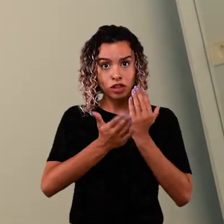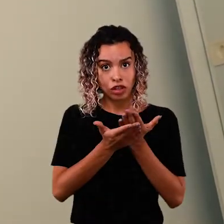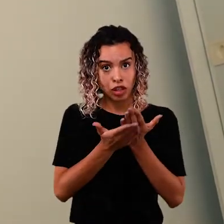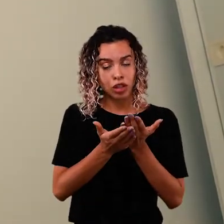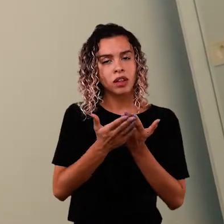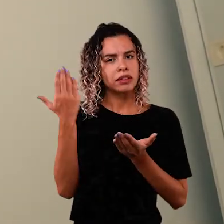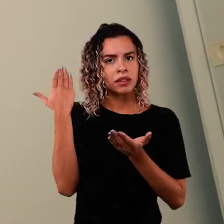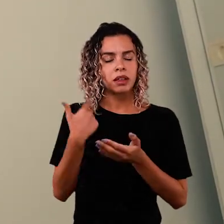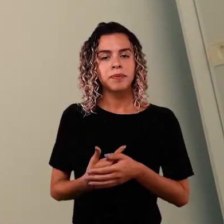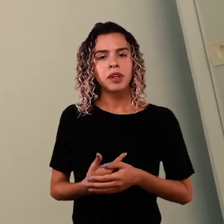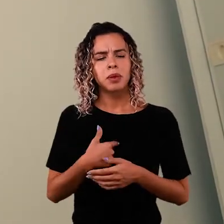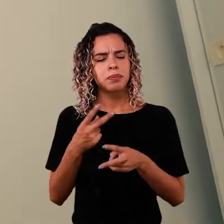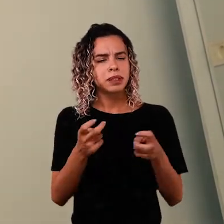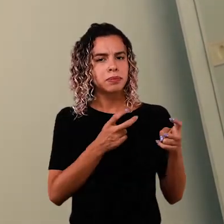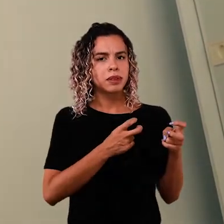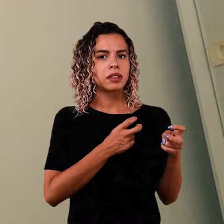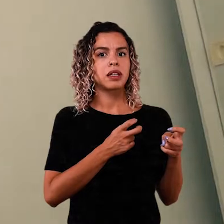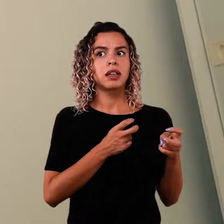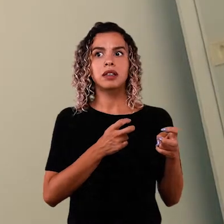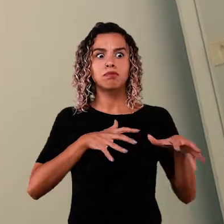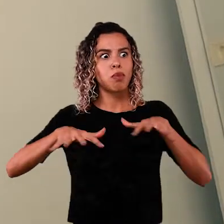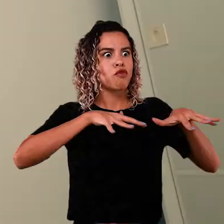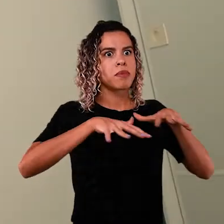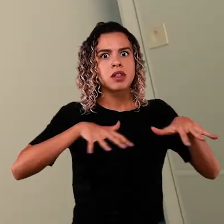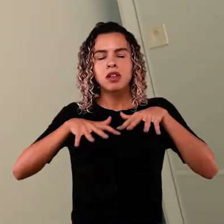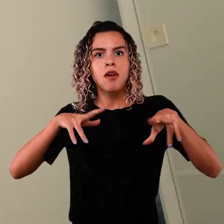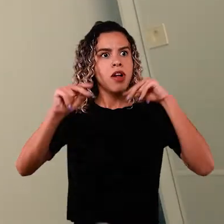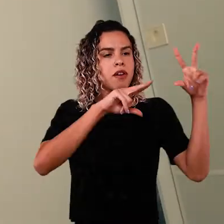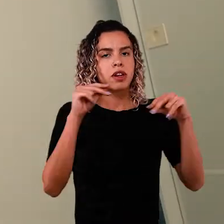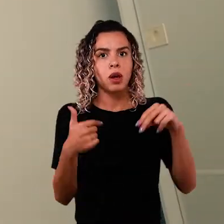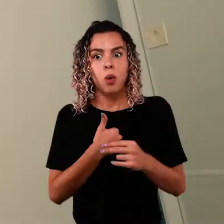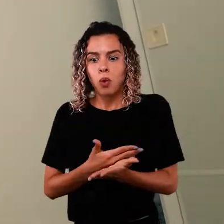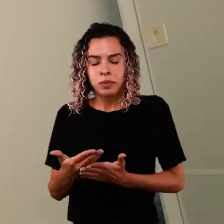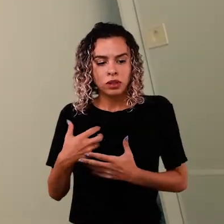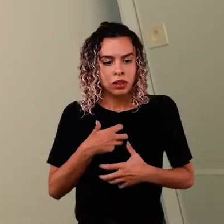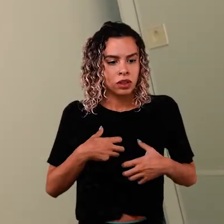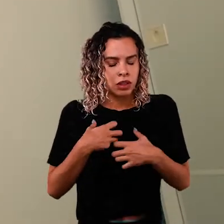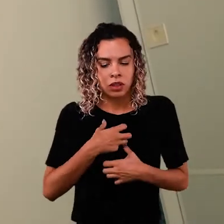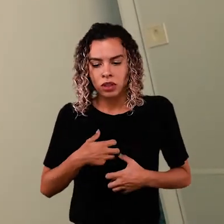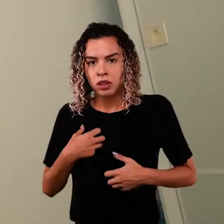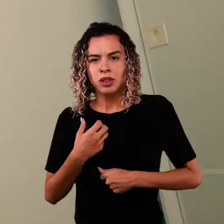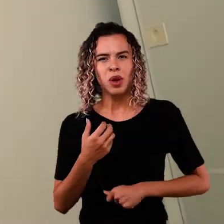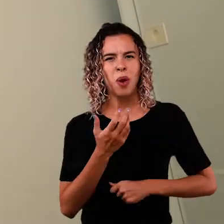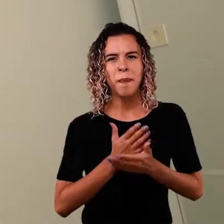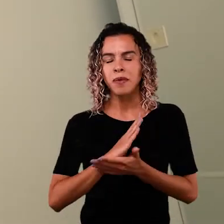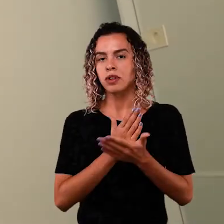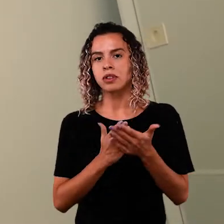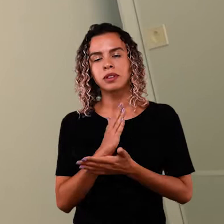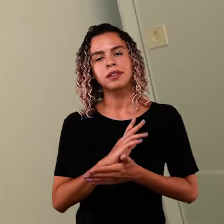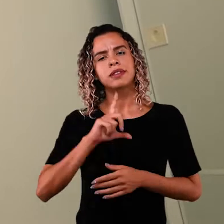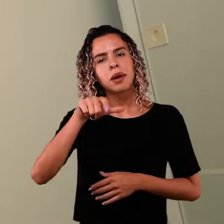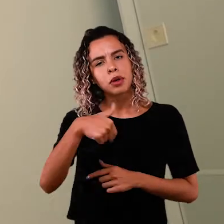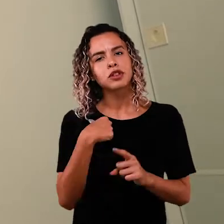escolar, eu me deparava com algumas situações de muita agitação e eu ficava muito mal, muito mal. E depois eu fui descobrir